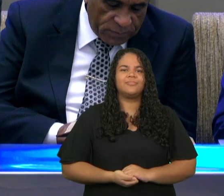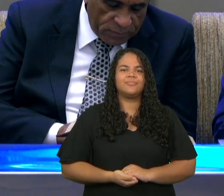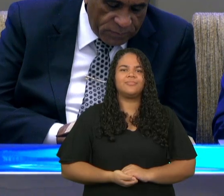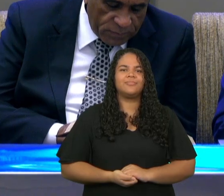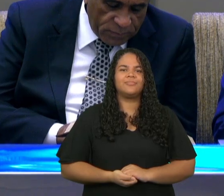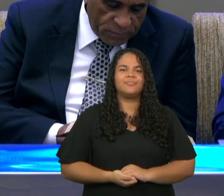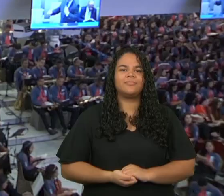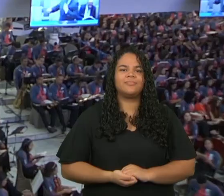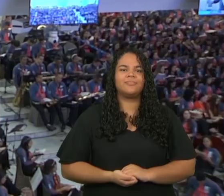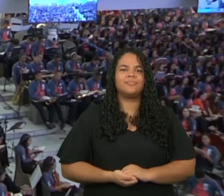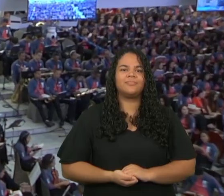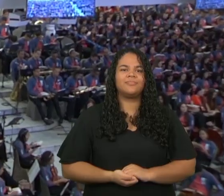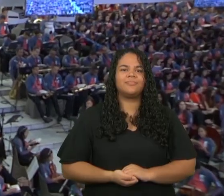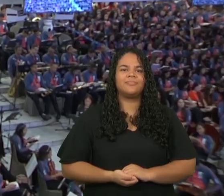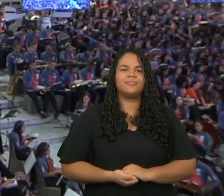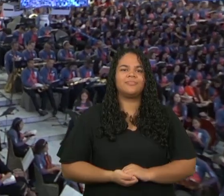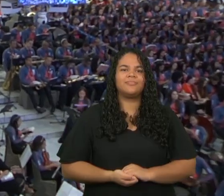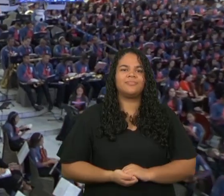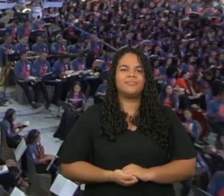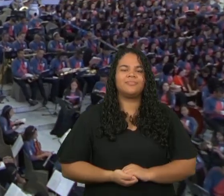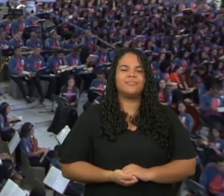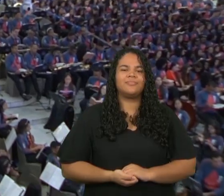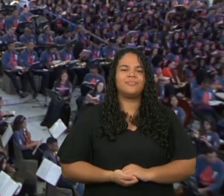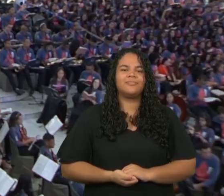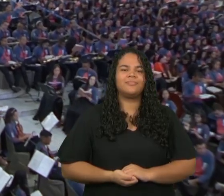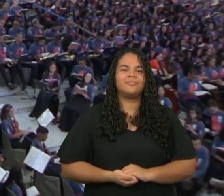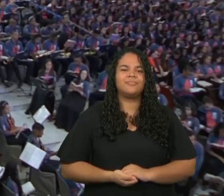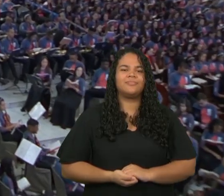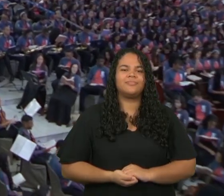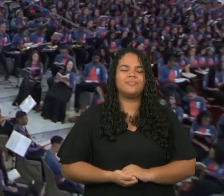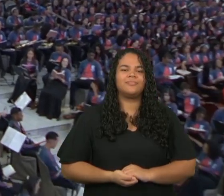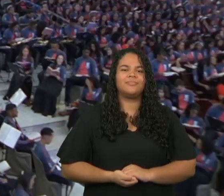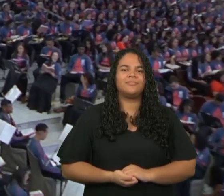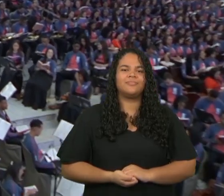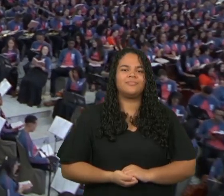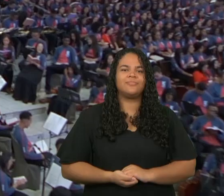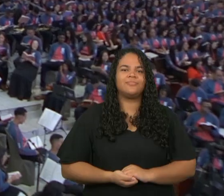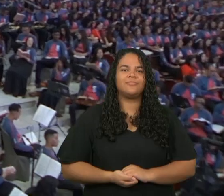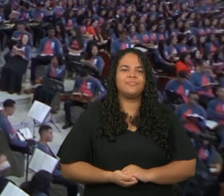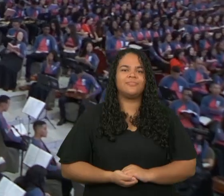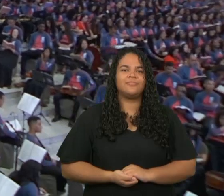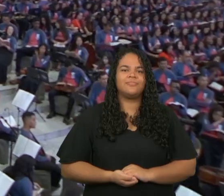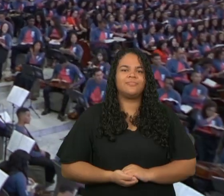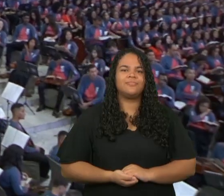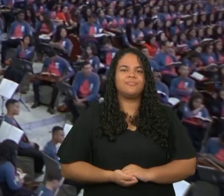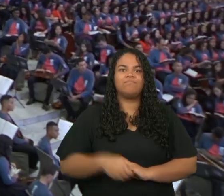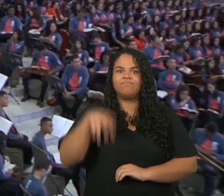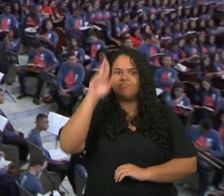Uau! Eles são o quê?